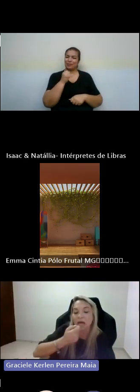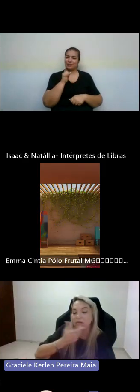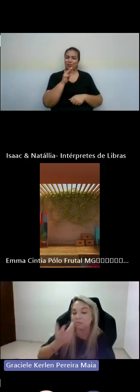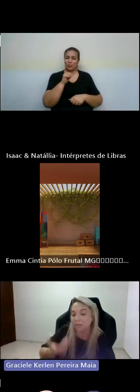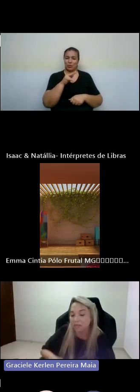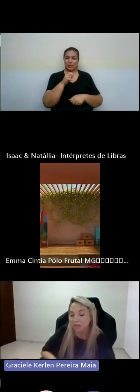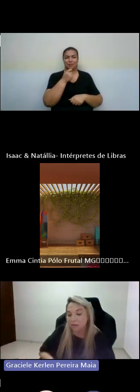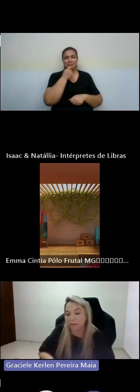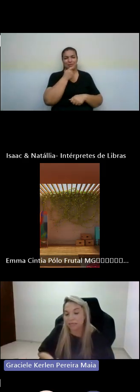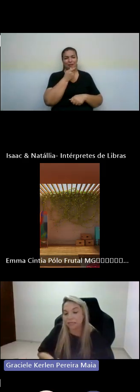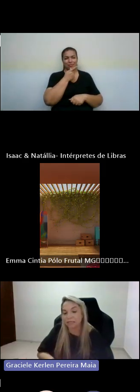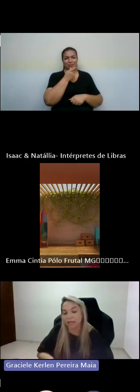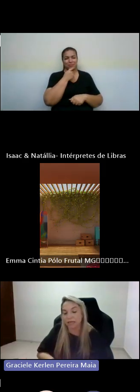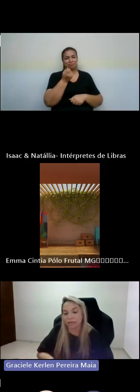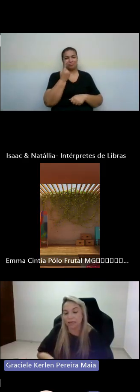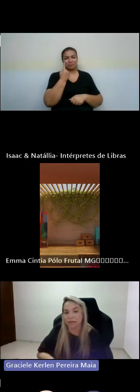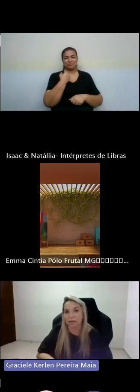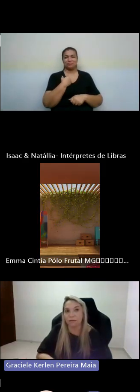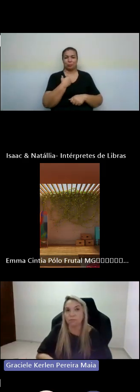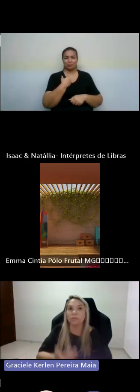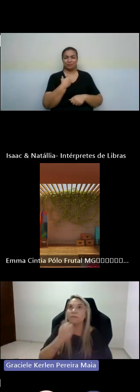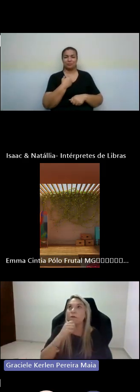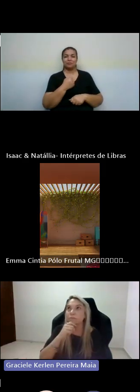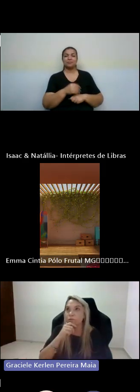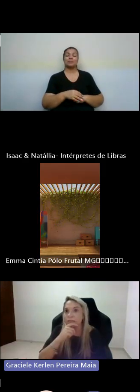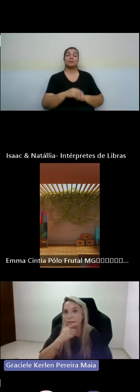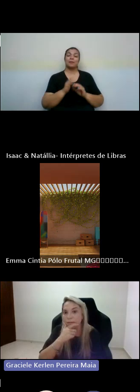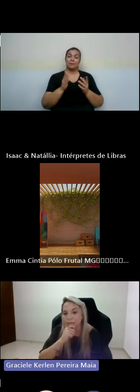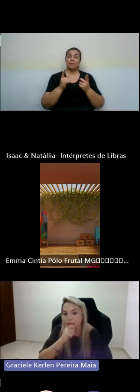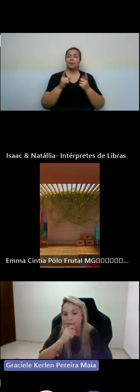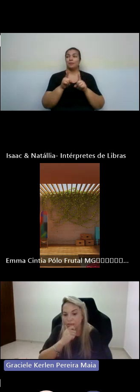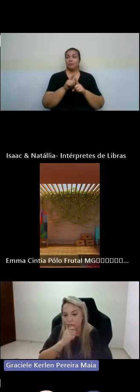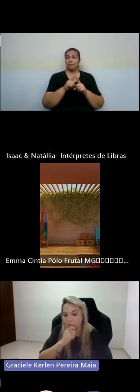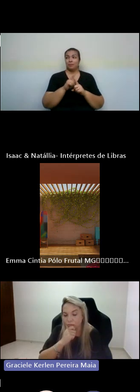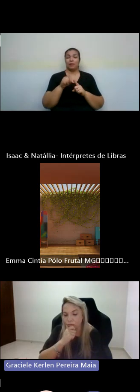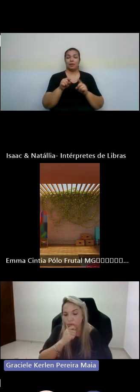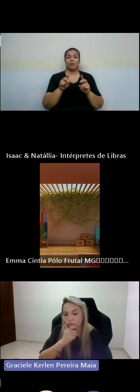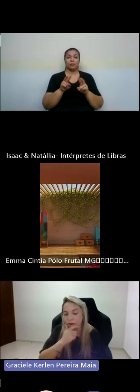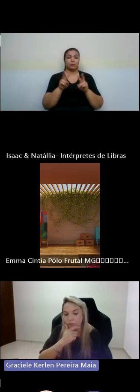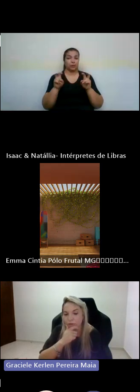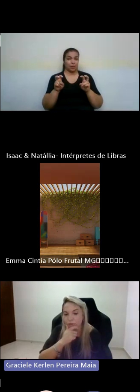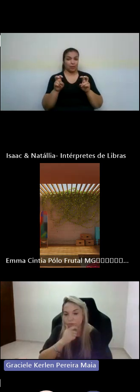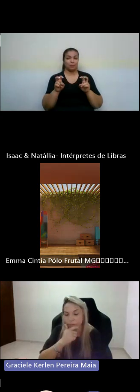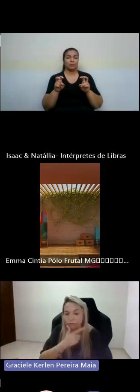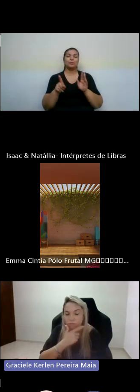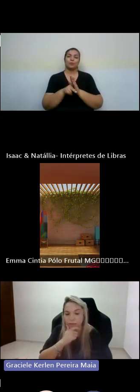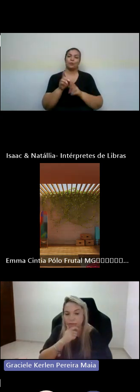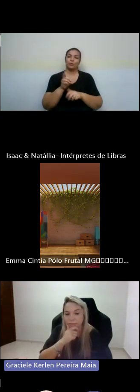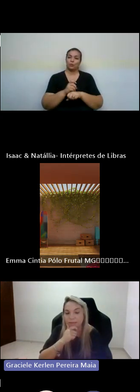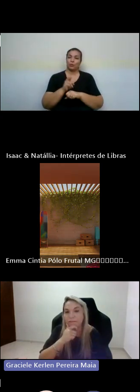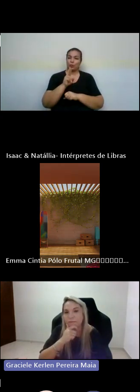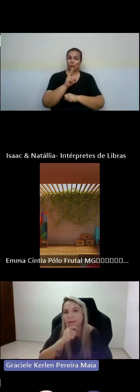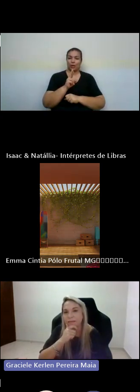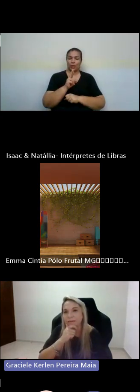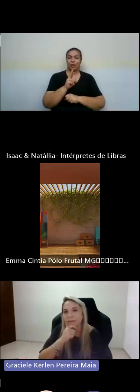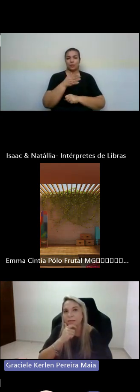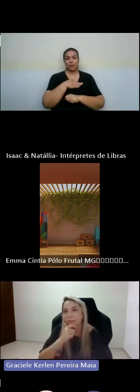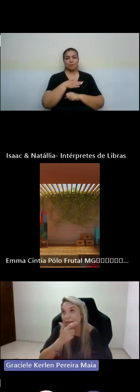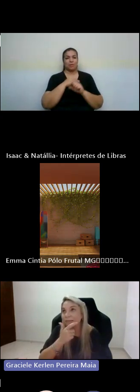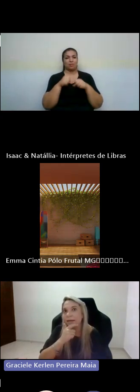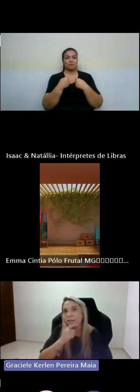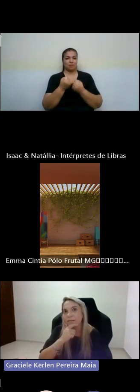riso, piada. Mas, inclusive, é um dos temas do doutorado que eu fiz, né? Da minha